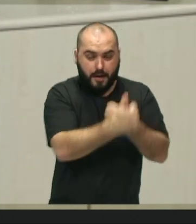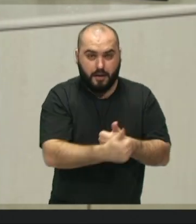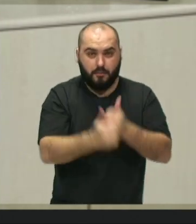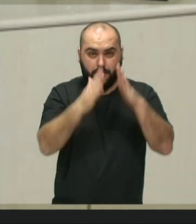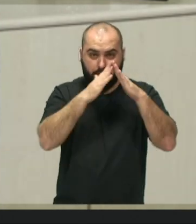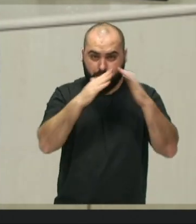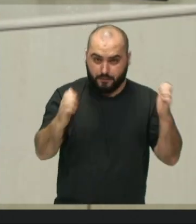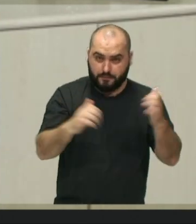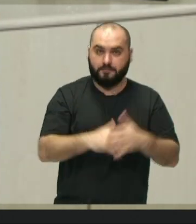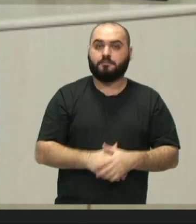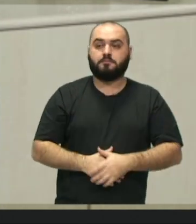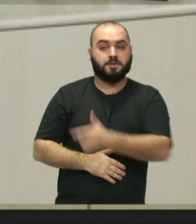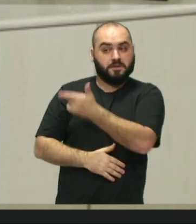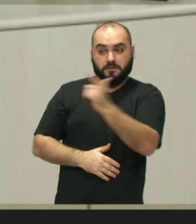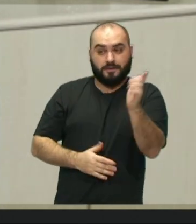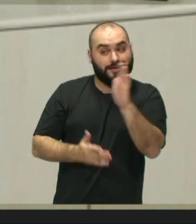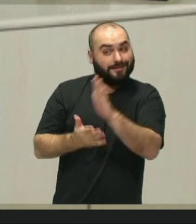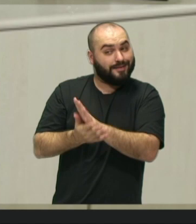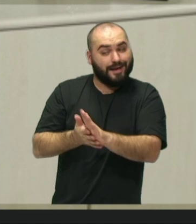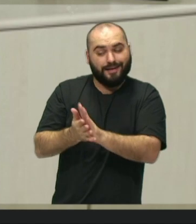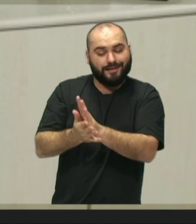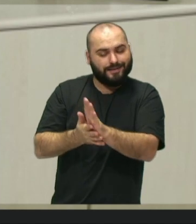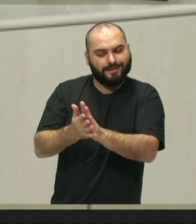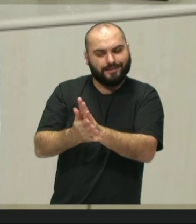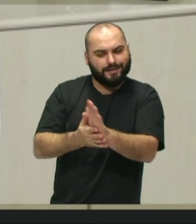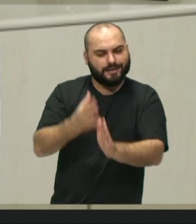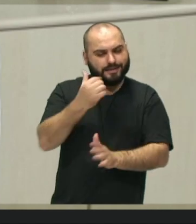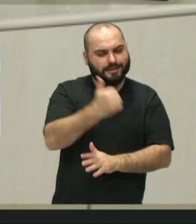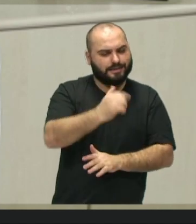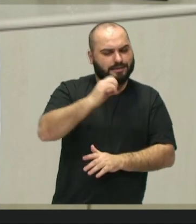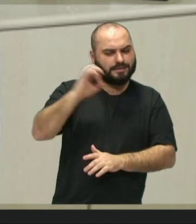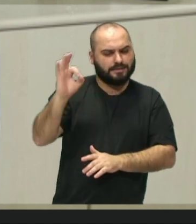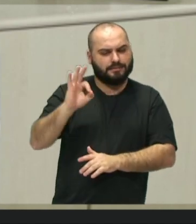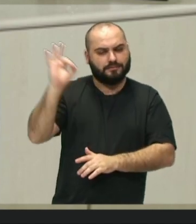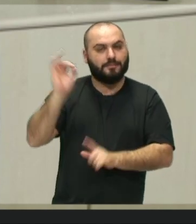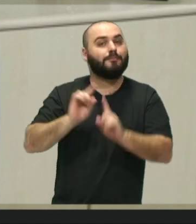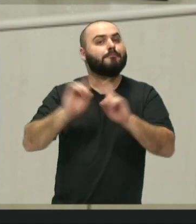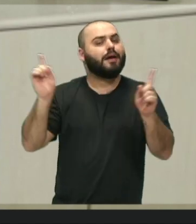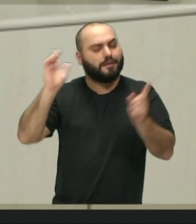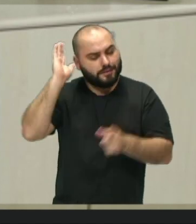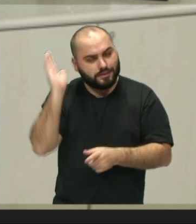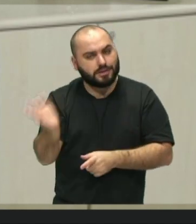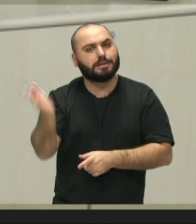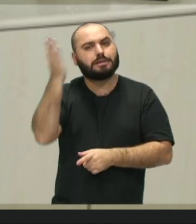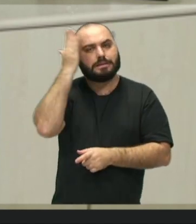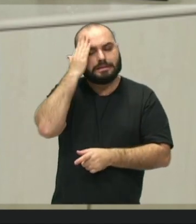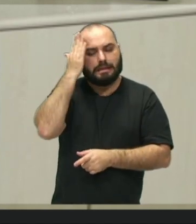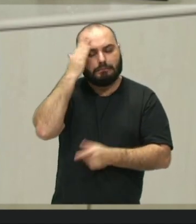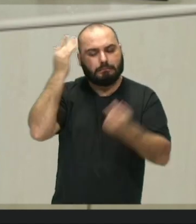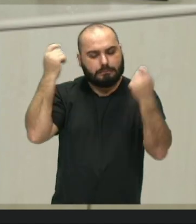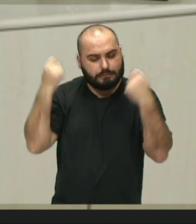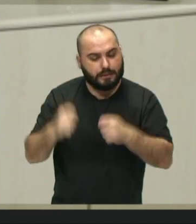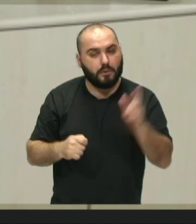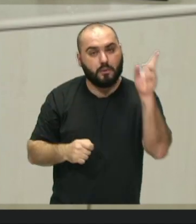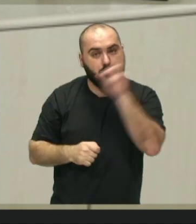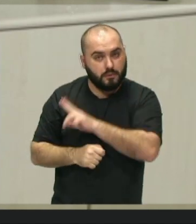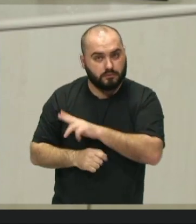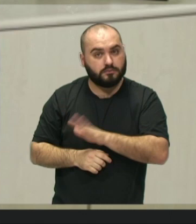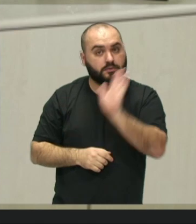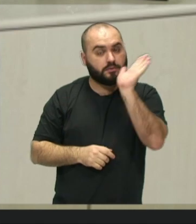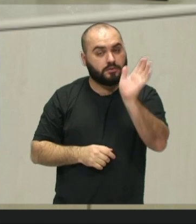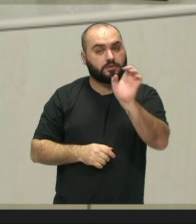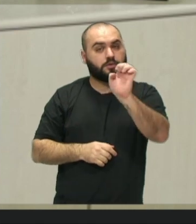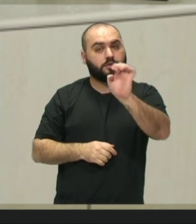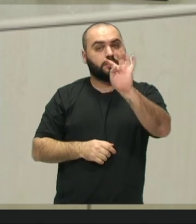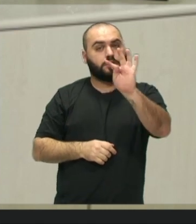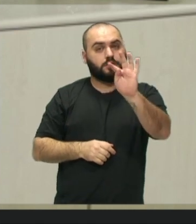Ainda não tem absolutamente nada definido nesse sentido, mas a gente já sabe dessa necessidade. e essa estação de tratamento, ela possivelmente ela